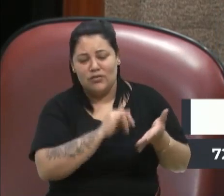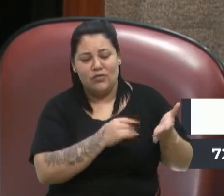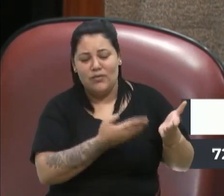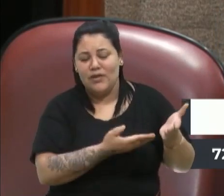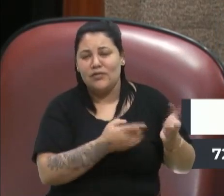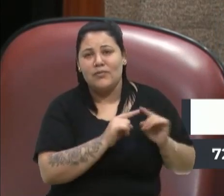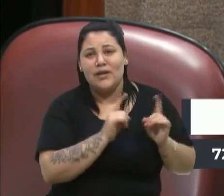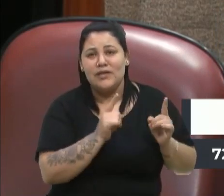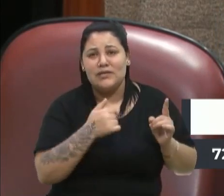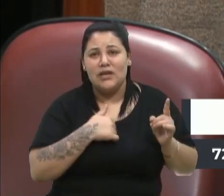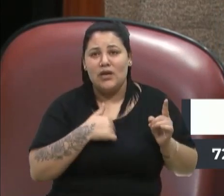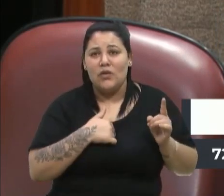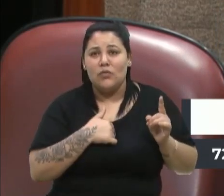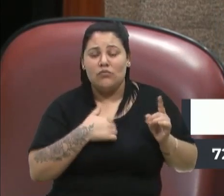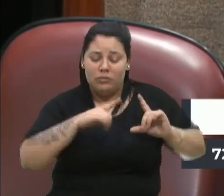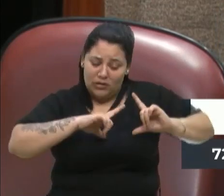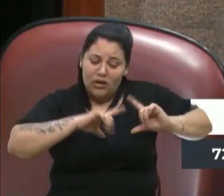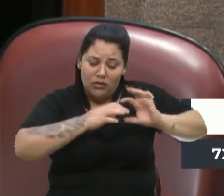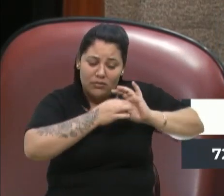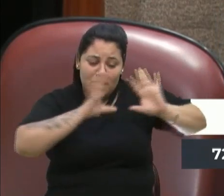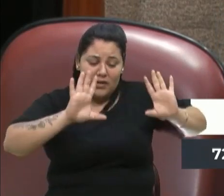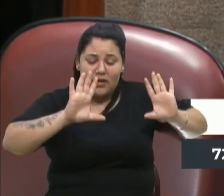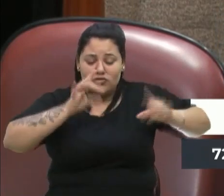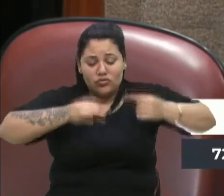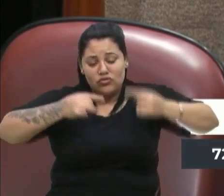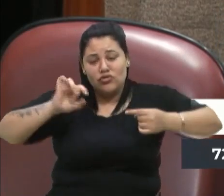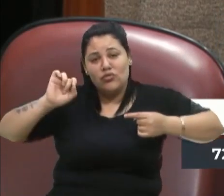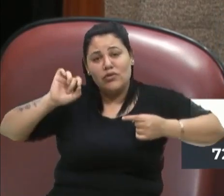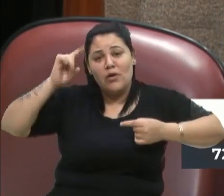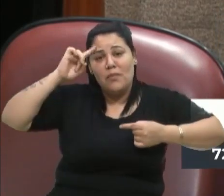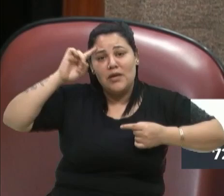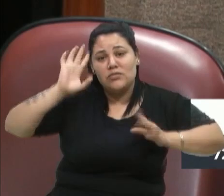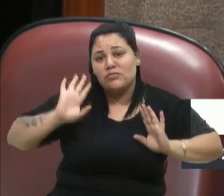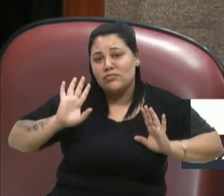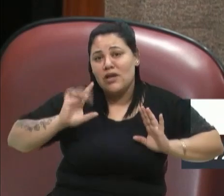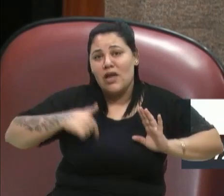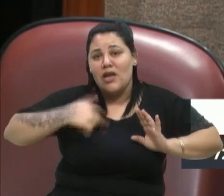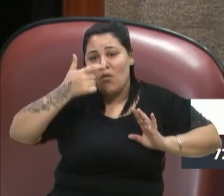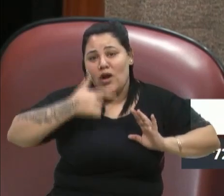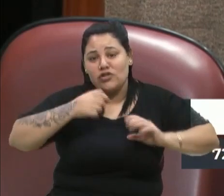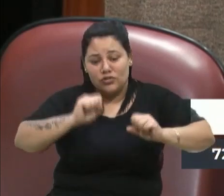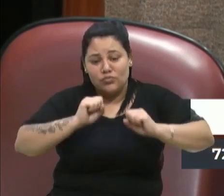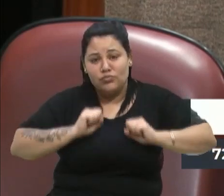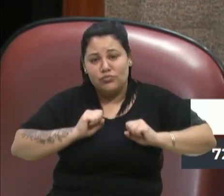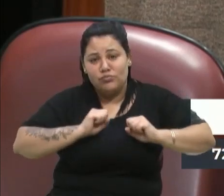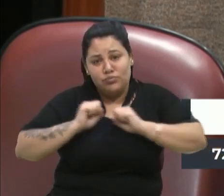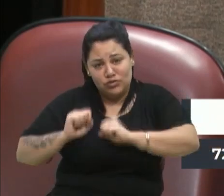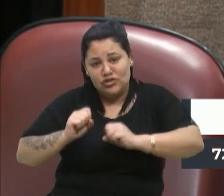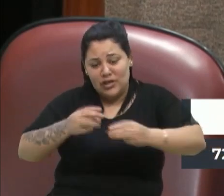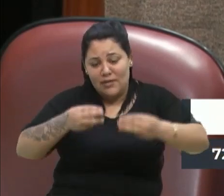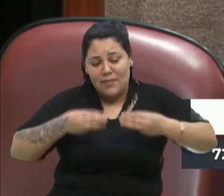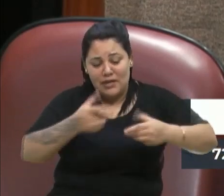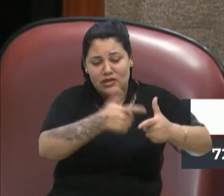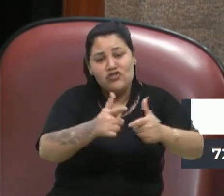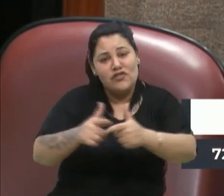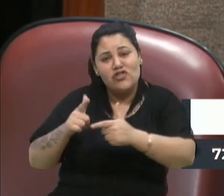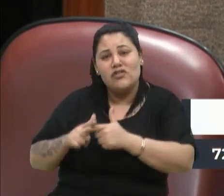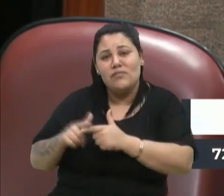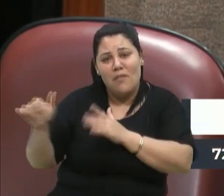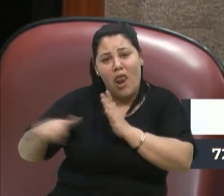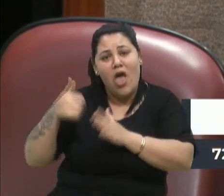me permito politicamente discutir aquilo que eu penso que eu acho que essas emendas poderiam estar em Três blocos e eu gostaria de algumas emendas inclusive vou estar contra porque acho